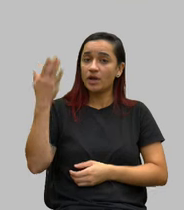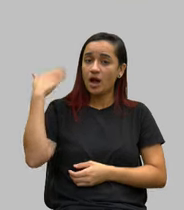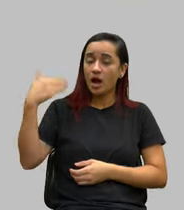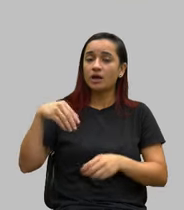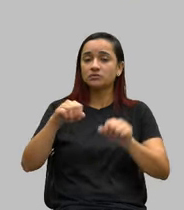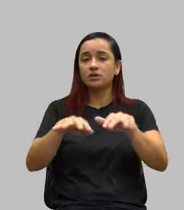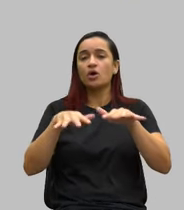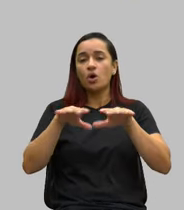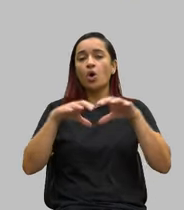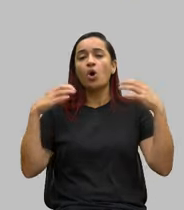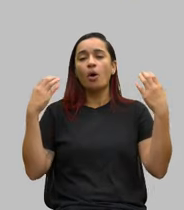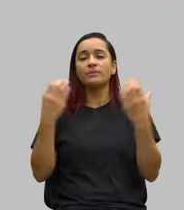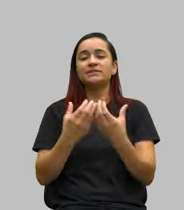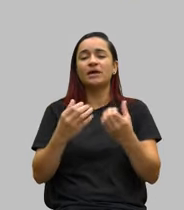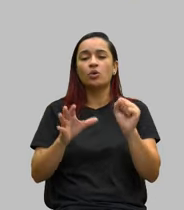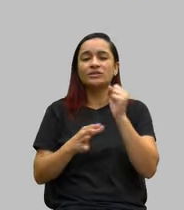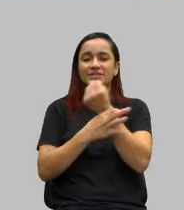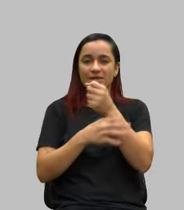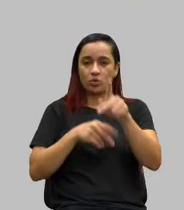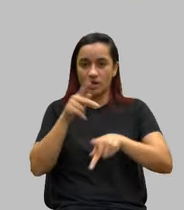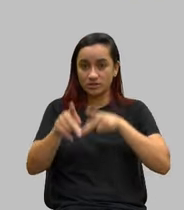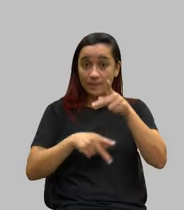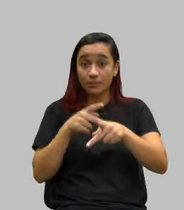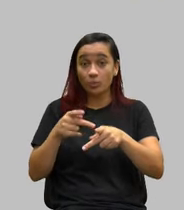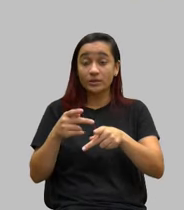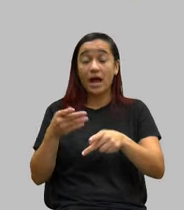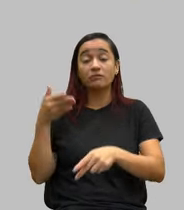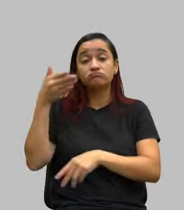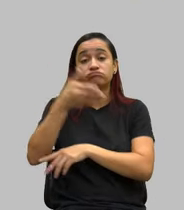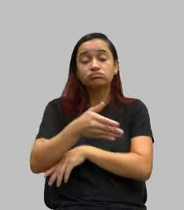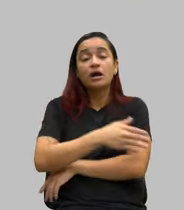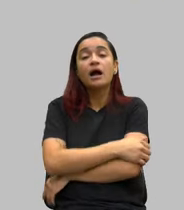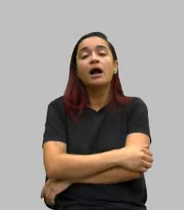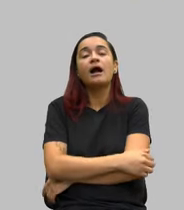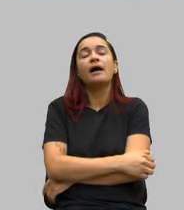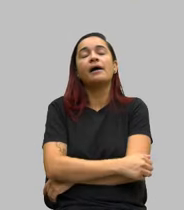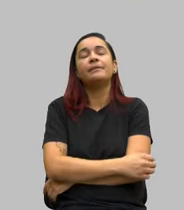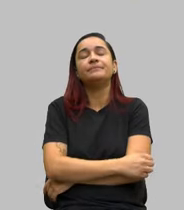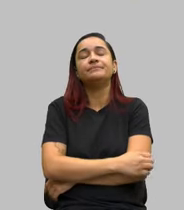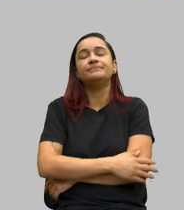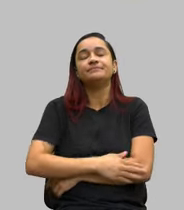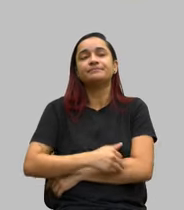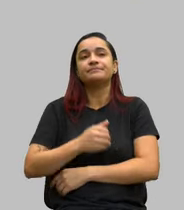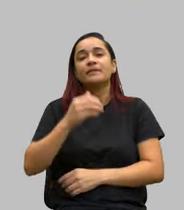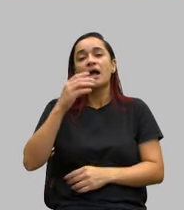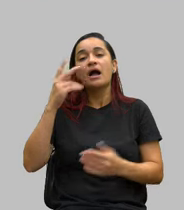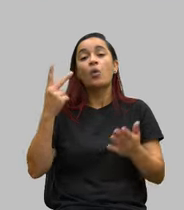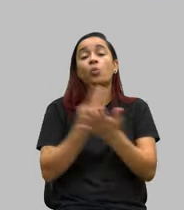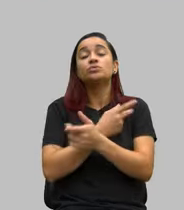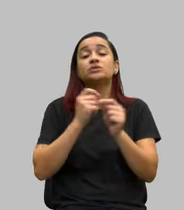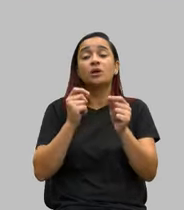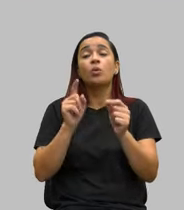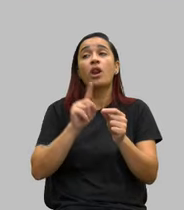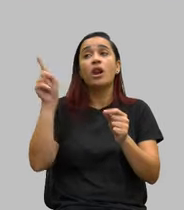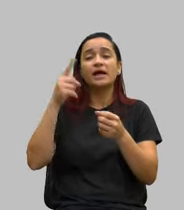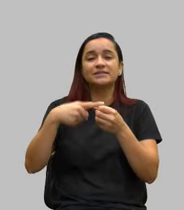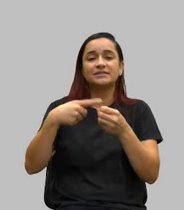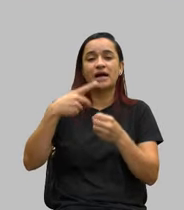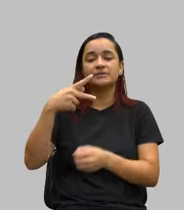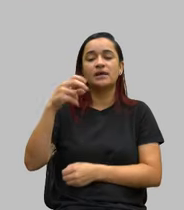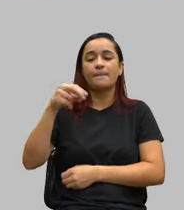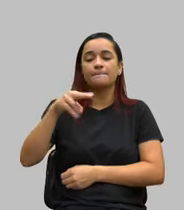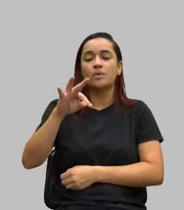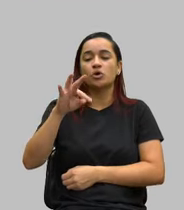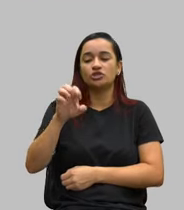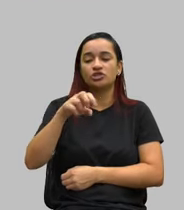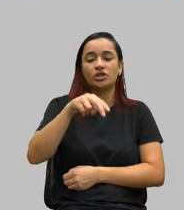pública e desta feita nós tivemos um episódio não sei se o secretário lembra disso lá em Ponte Nova onde 23 presos